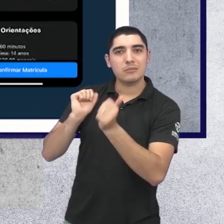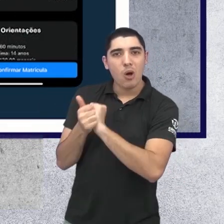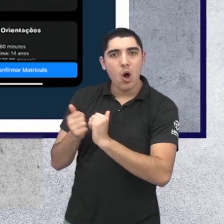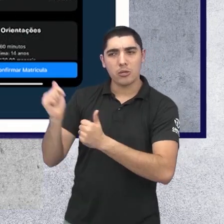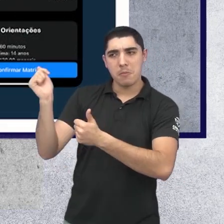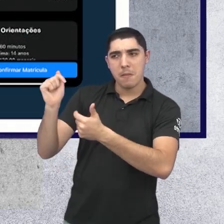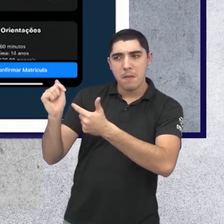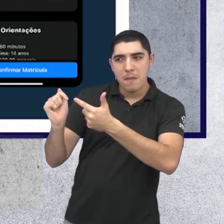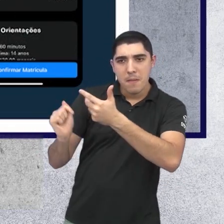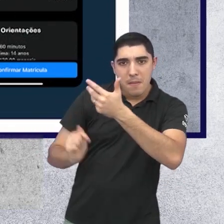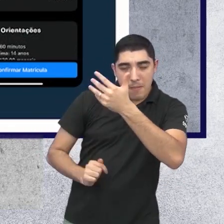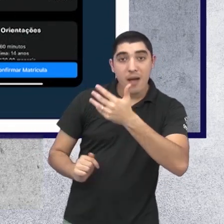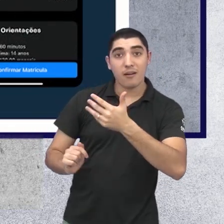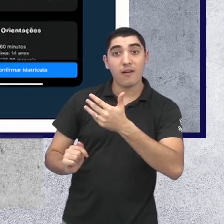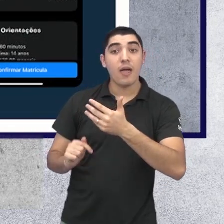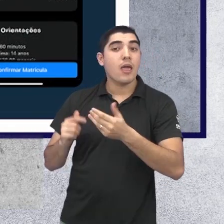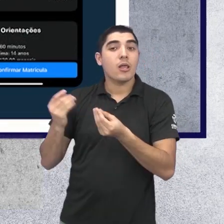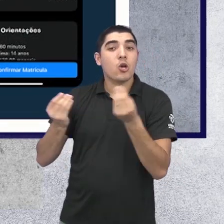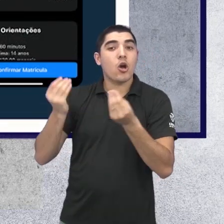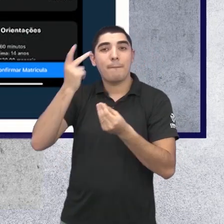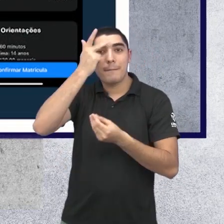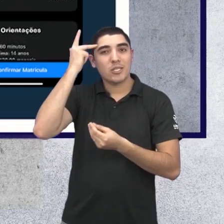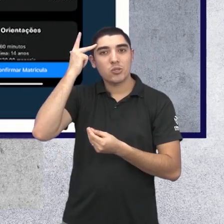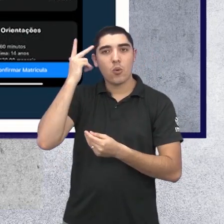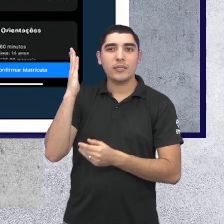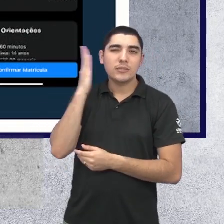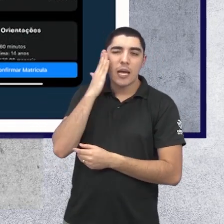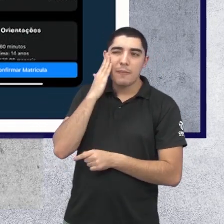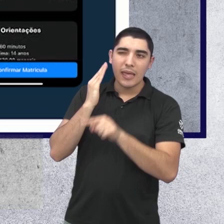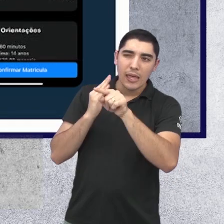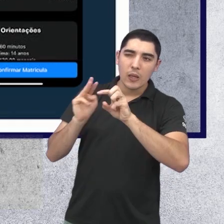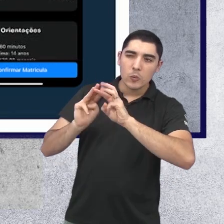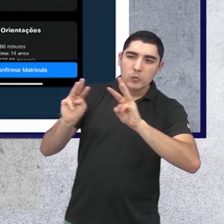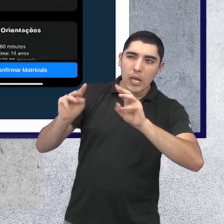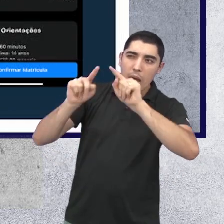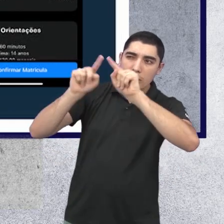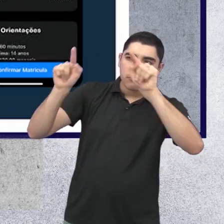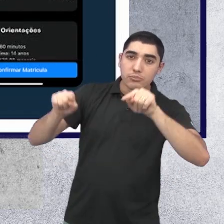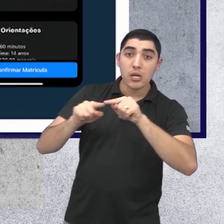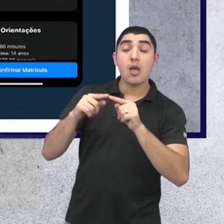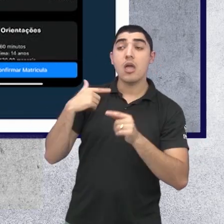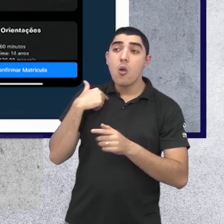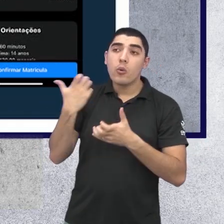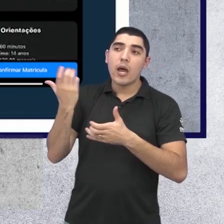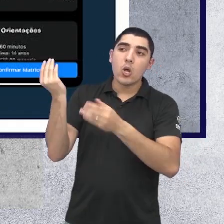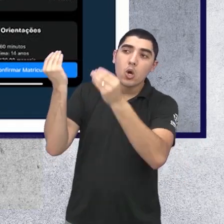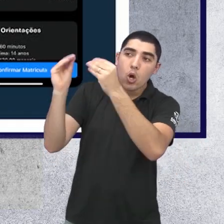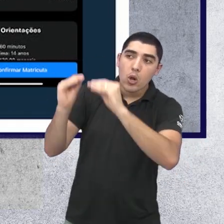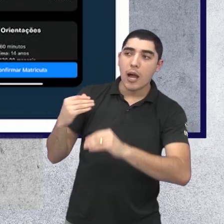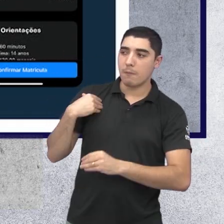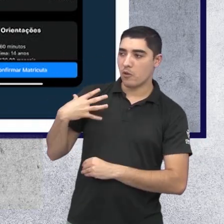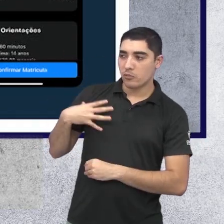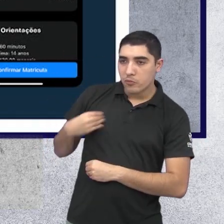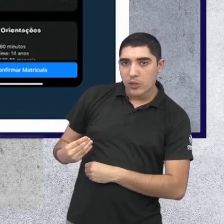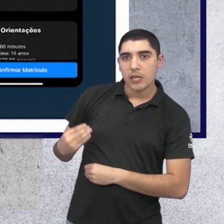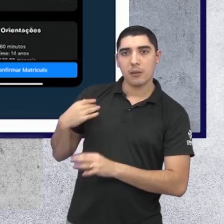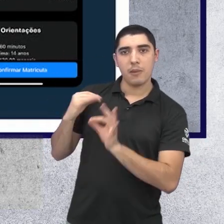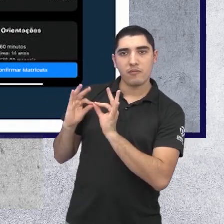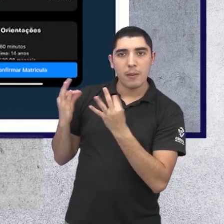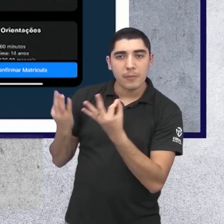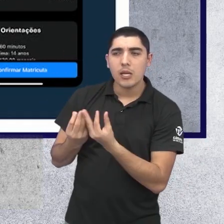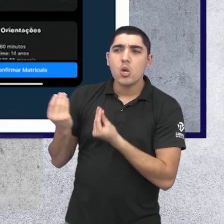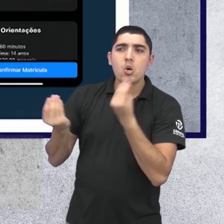os dependentes dela às vezes participam, então dos filhos, dos parentes, como que a pessoa se